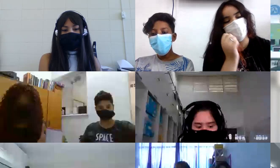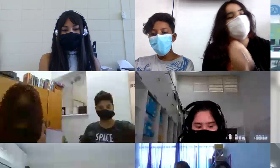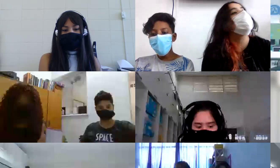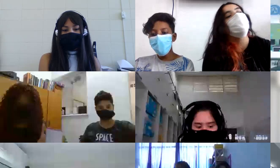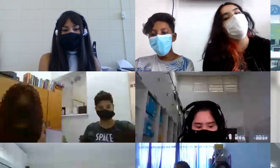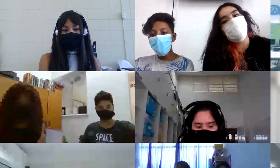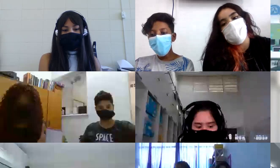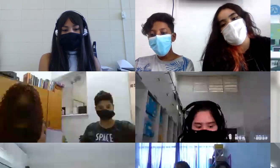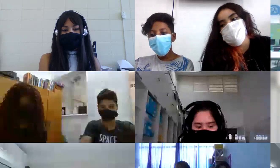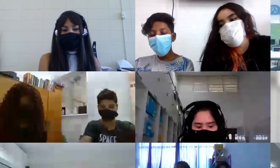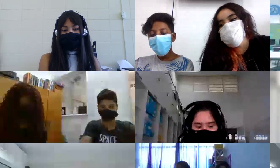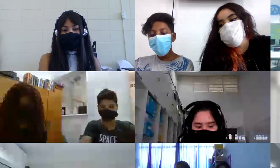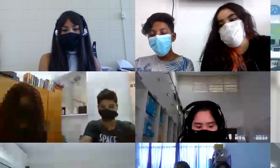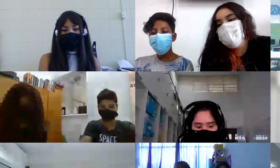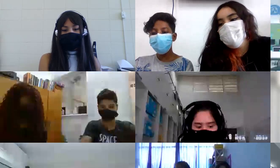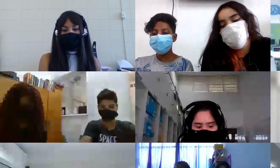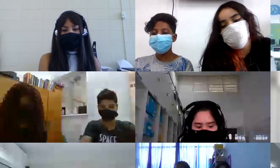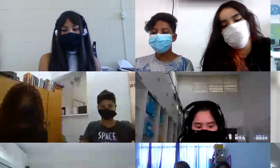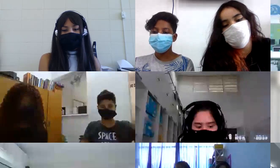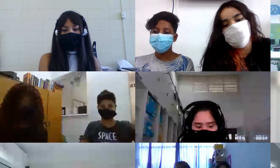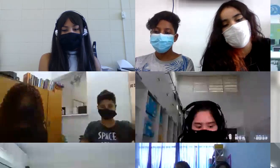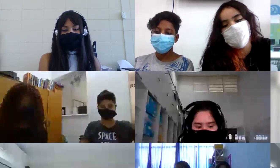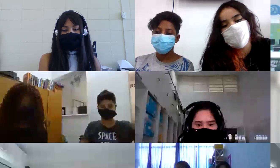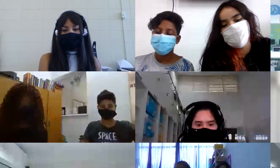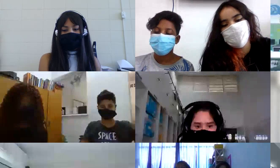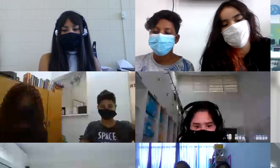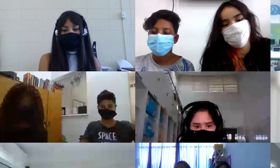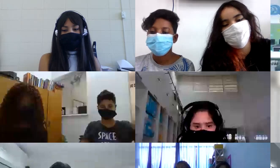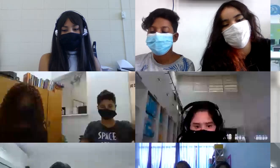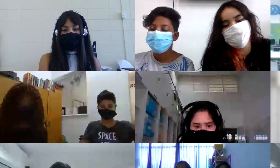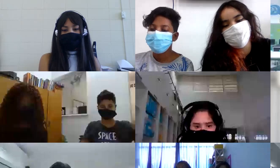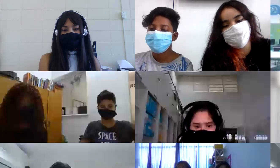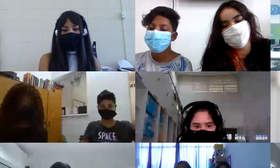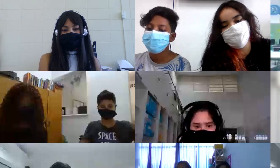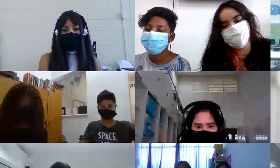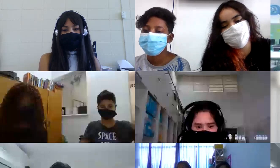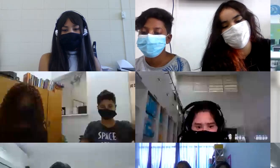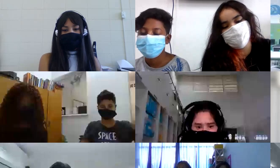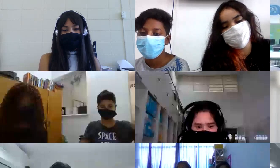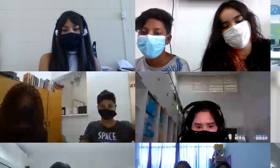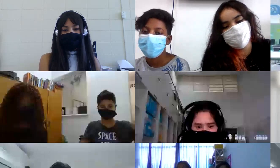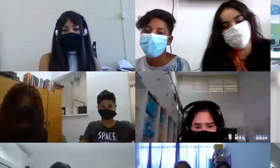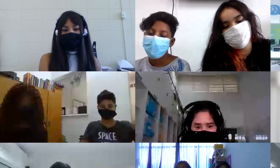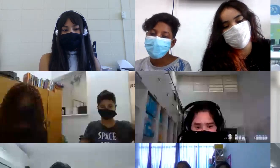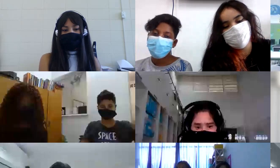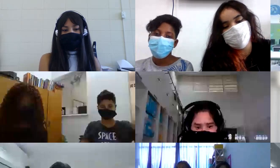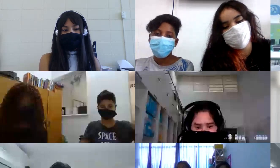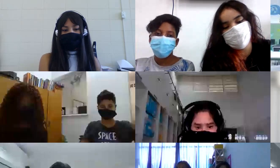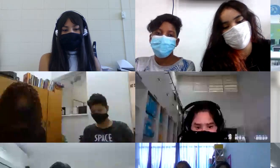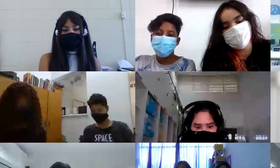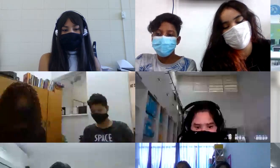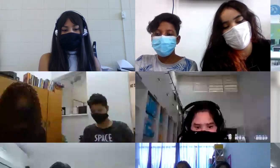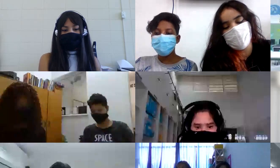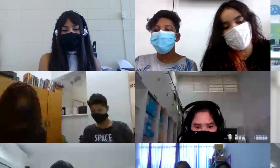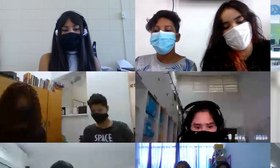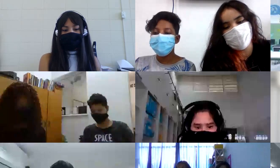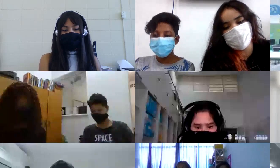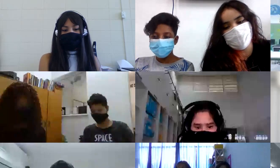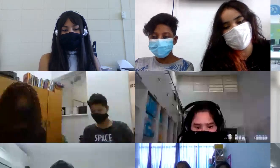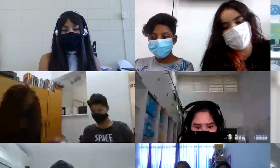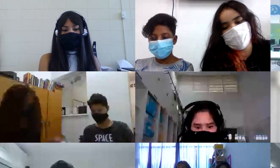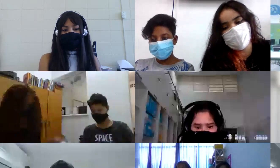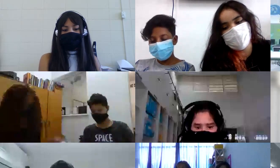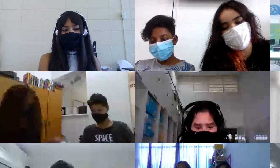se envolver, se é legal, se não é legal beijar, se não é legal, não é legal transar, todo mundo vai acabar passando por isso em